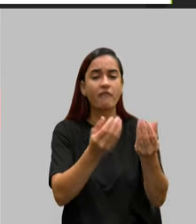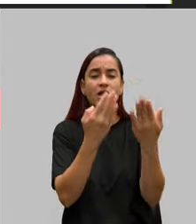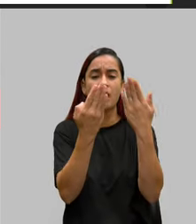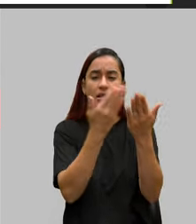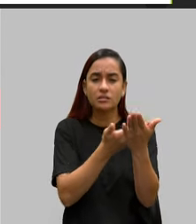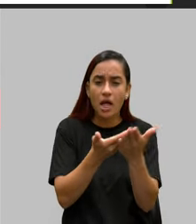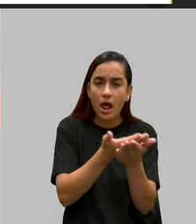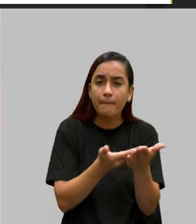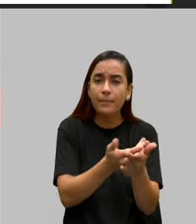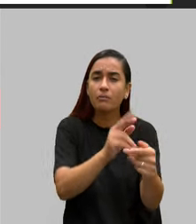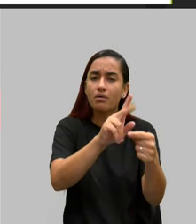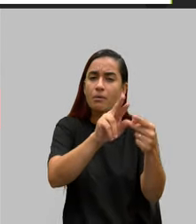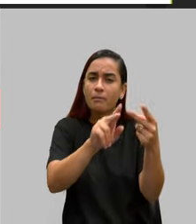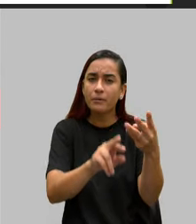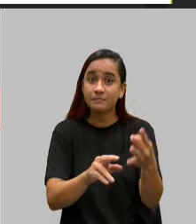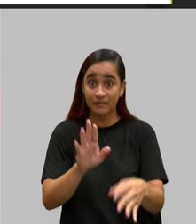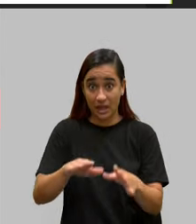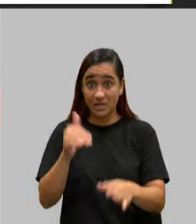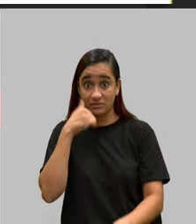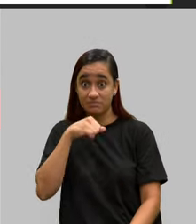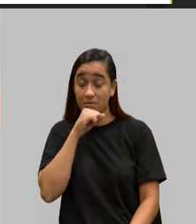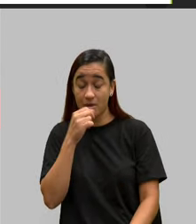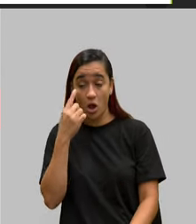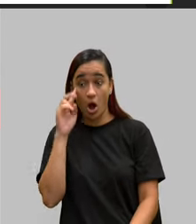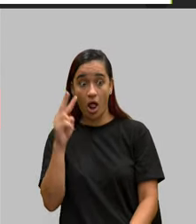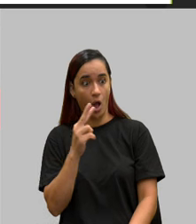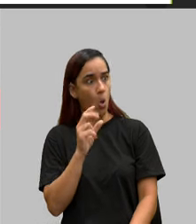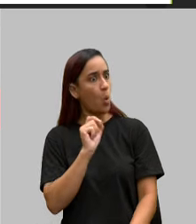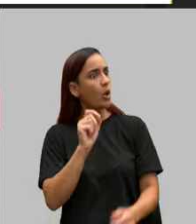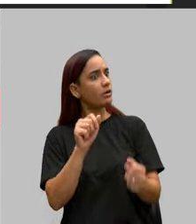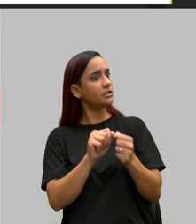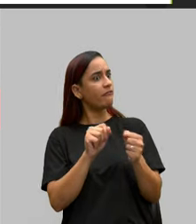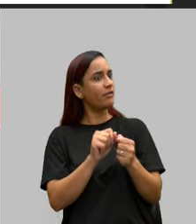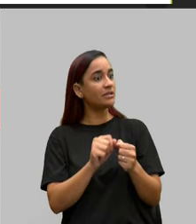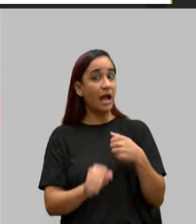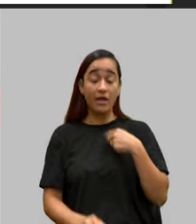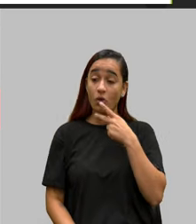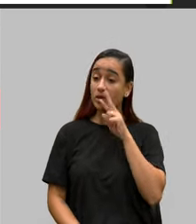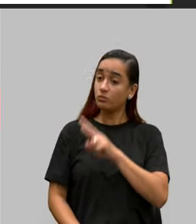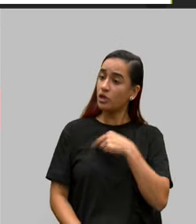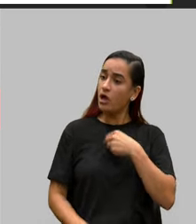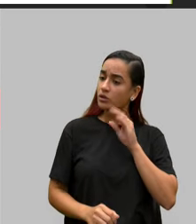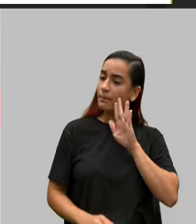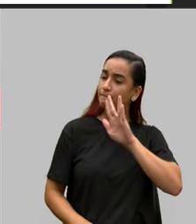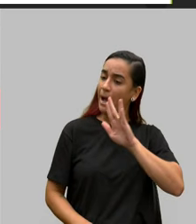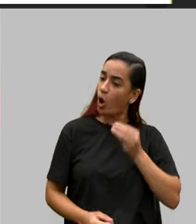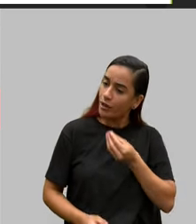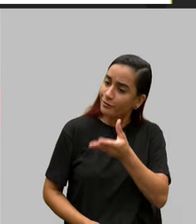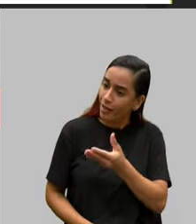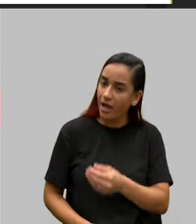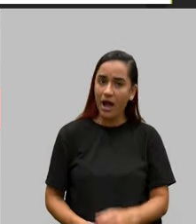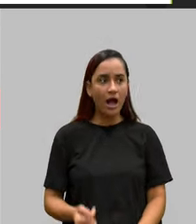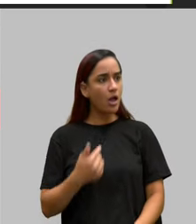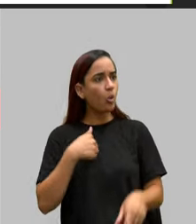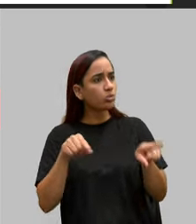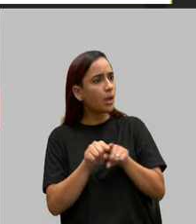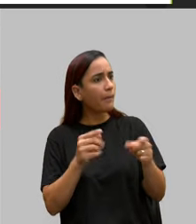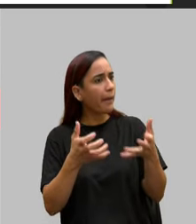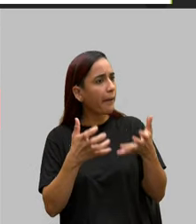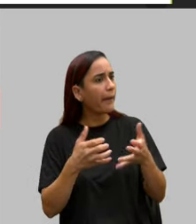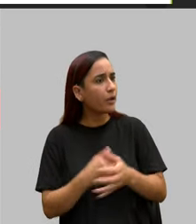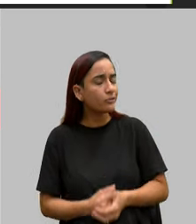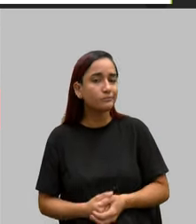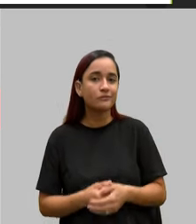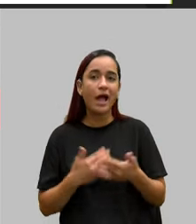olhavam para mim que que você fez com esse menino eu falei assim eu dei maconha para ele eu também quero e eu comecei a